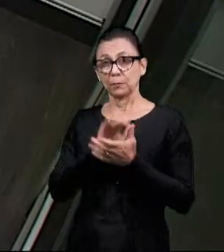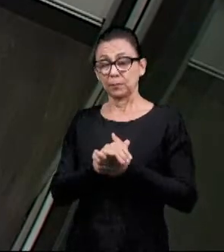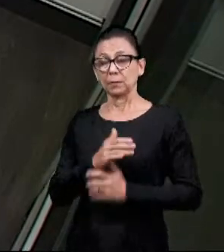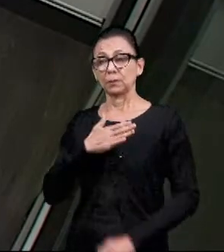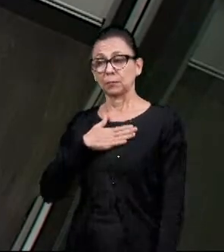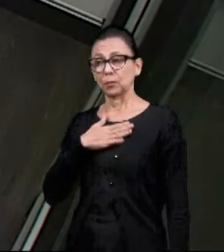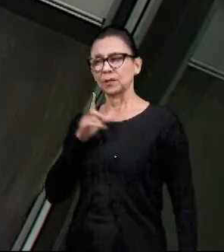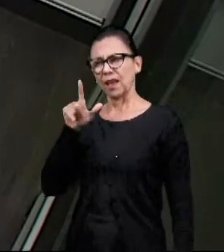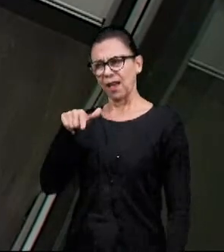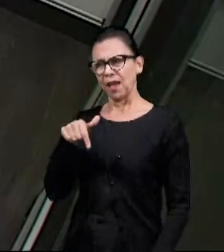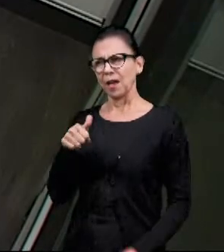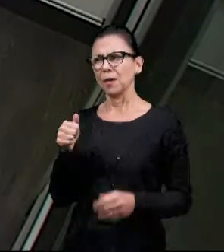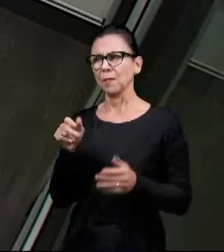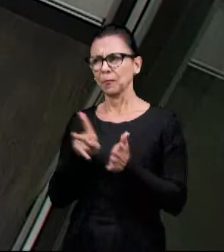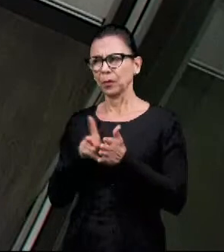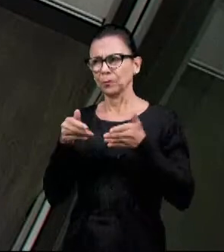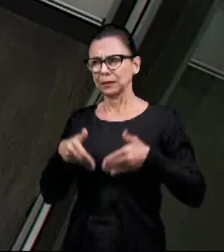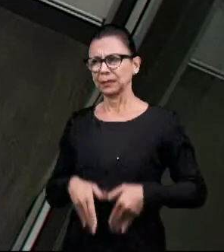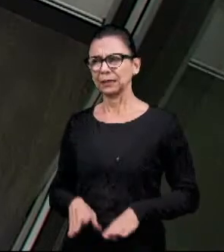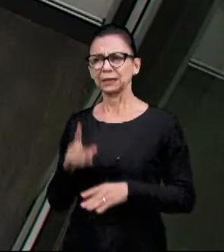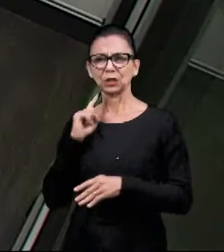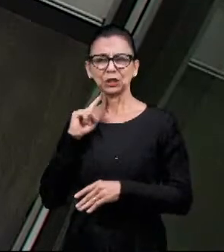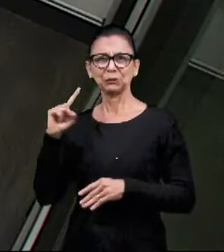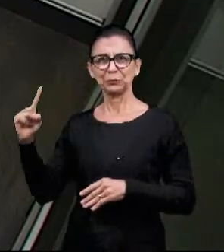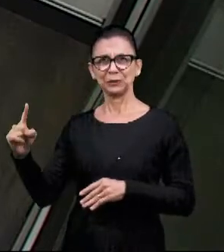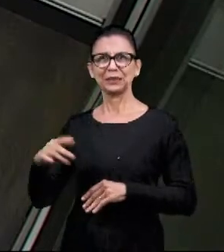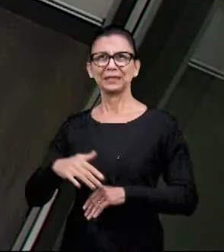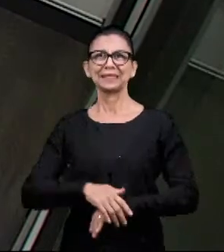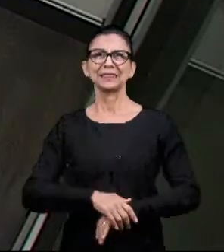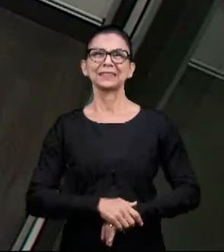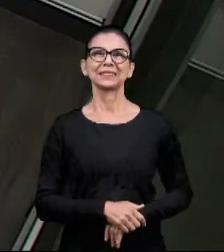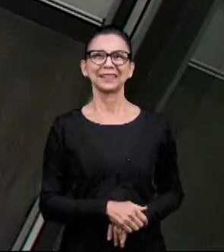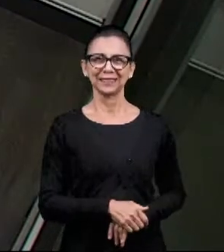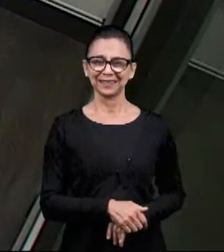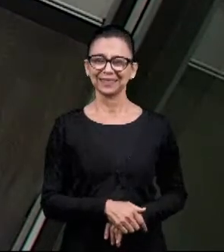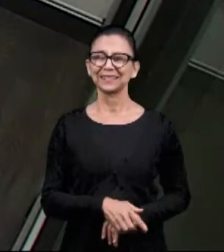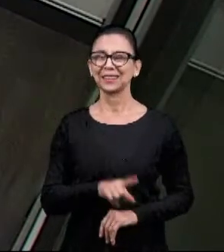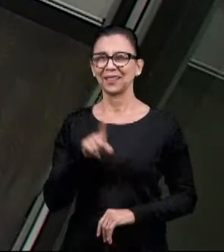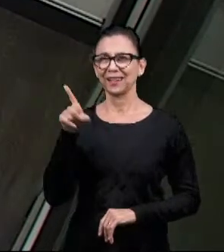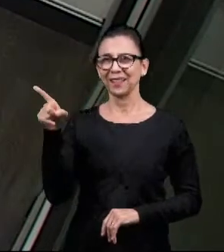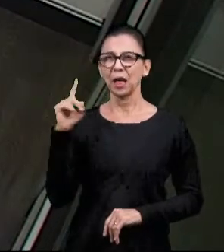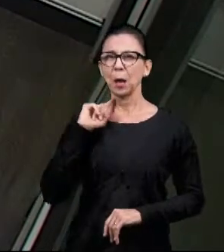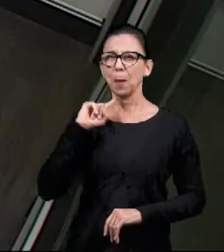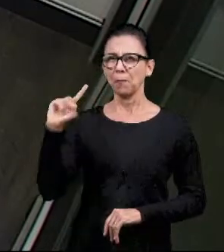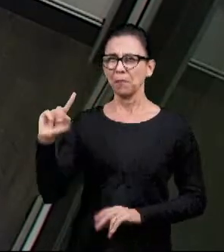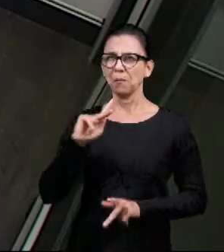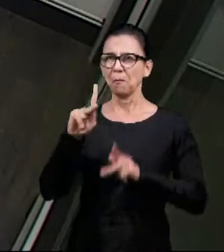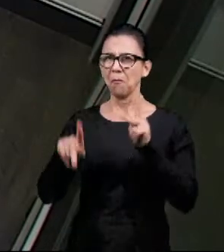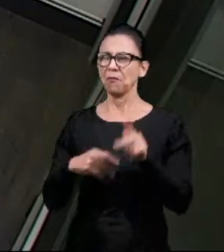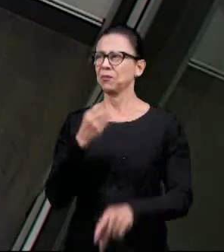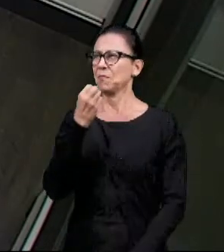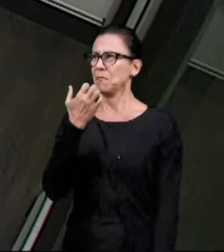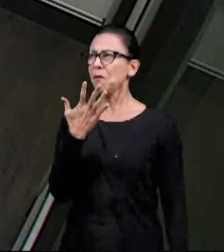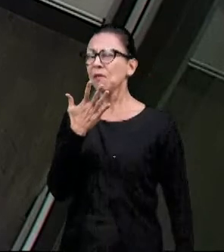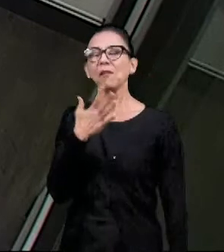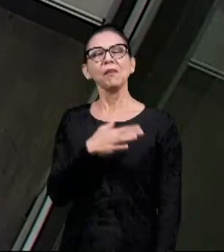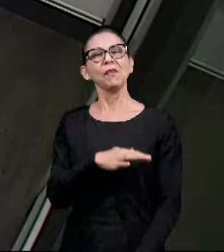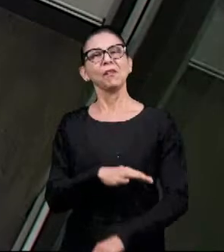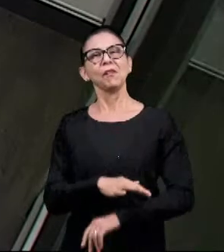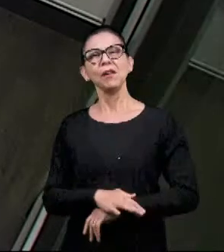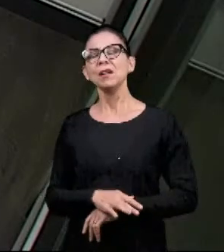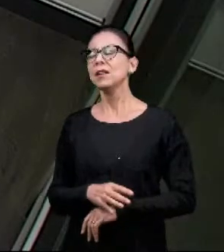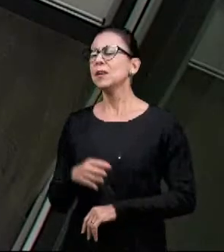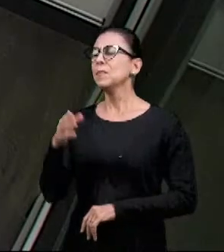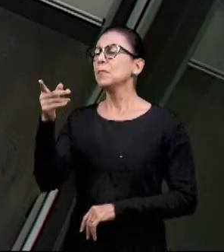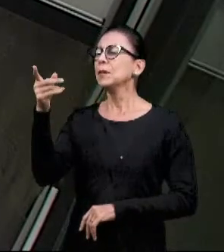a gostar muito dessa... Você é bem casado. Dessa turma boa lá de Minas Gerais. Fala um pouquinho dessa história sua,